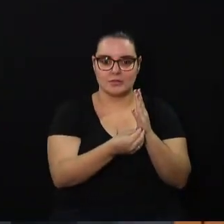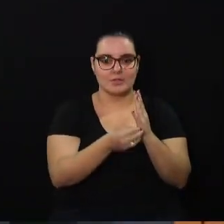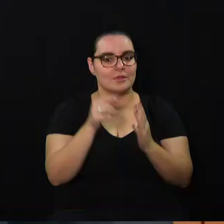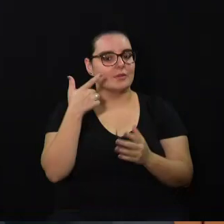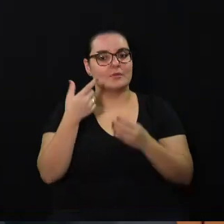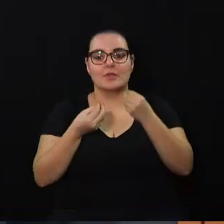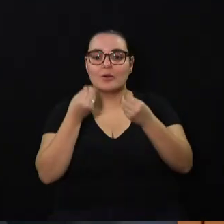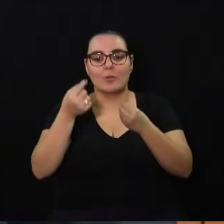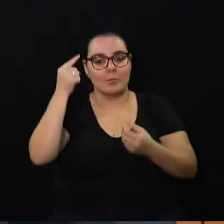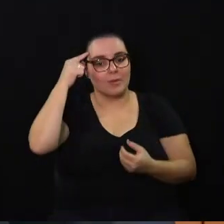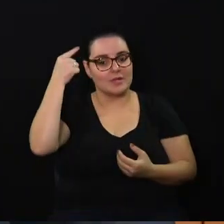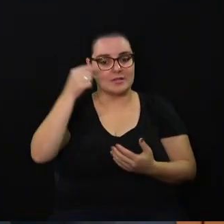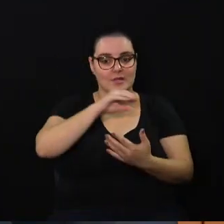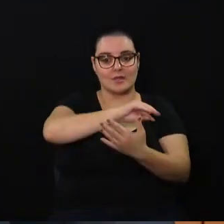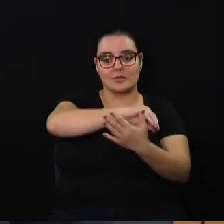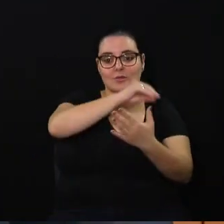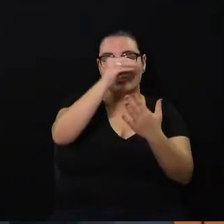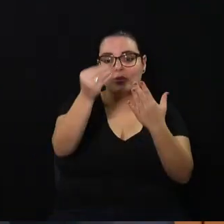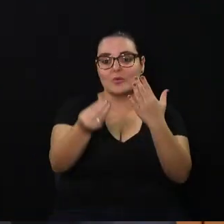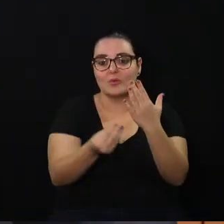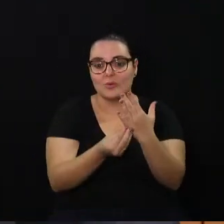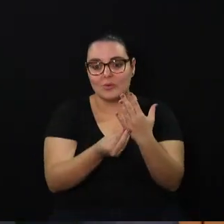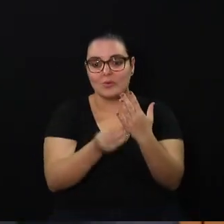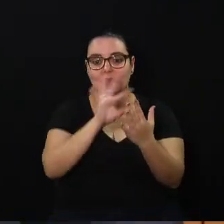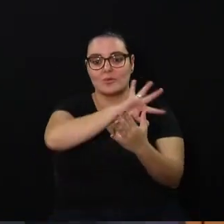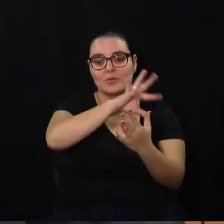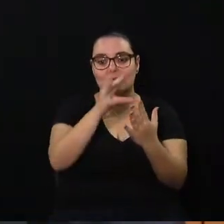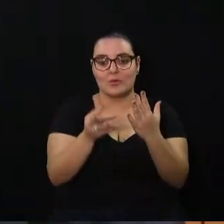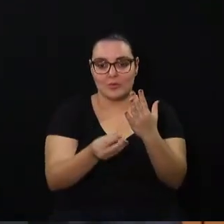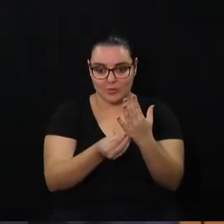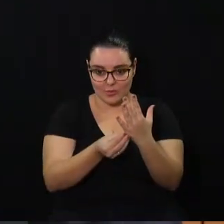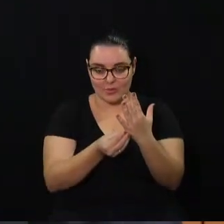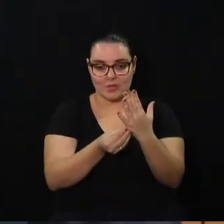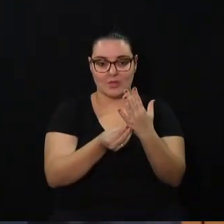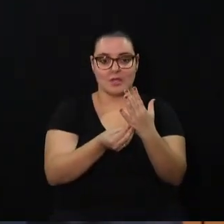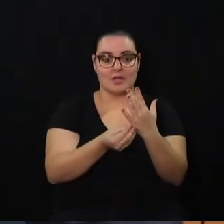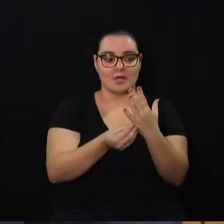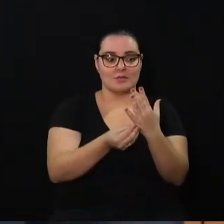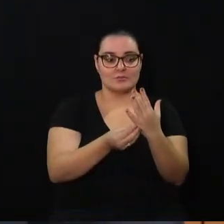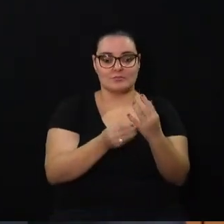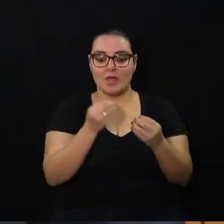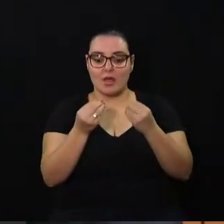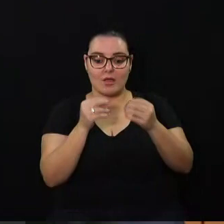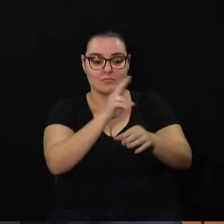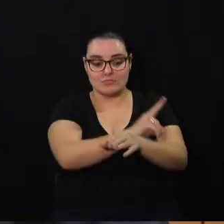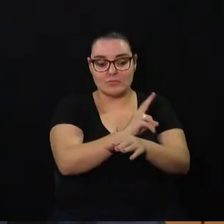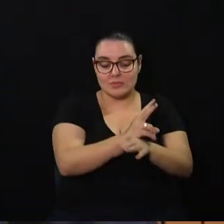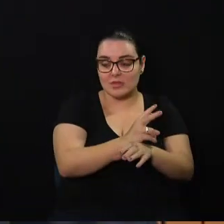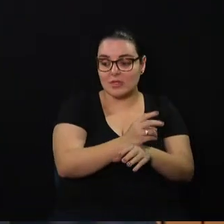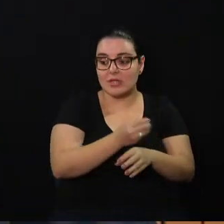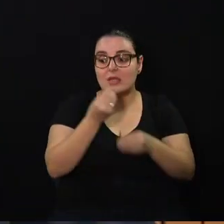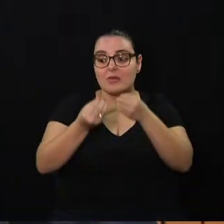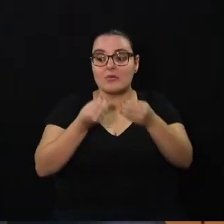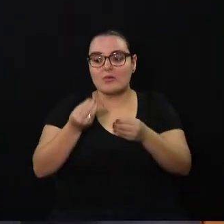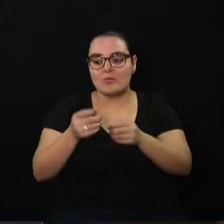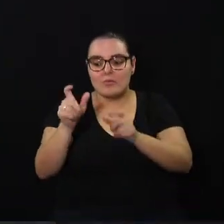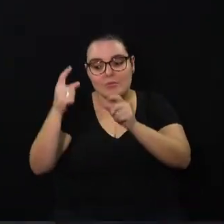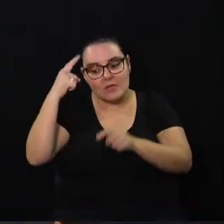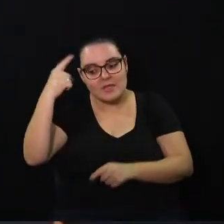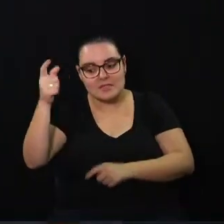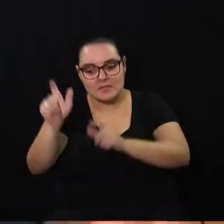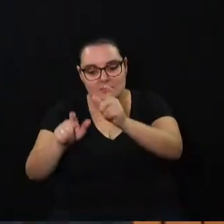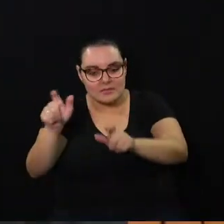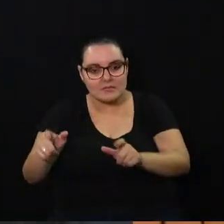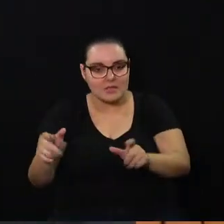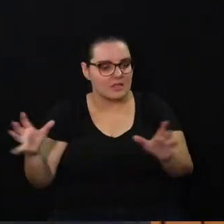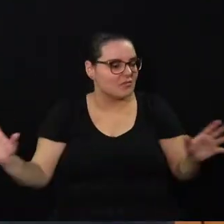do cuidado com o meio ambiente se a gente não pensar no cuidado das pessoas que vão usufruir desse meio ambiente então tá